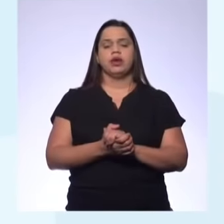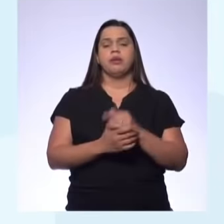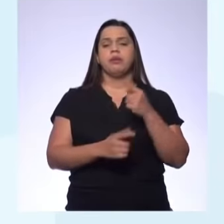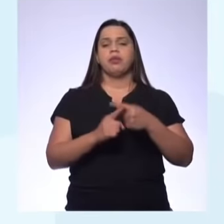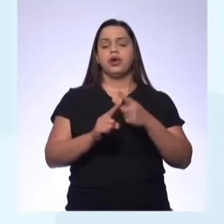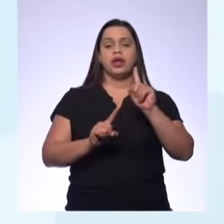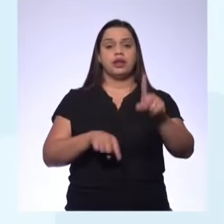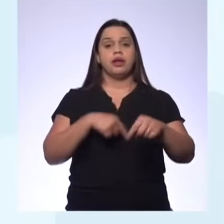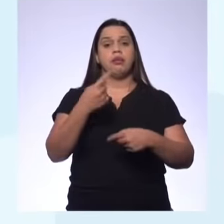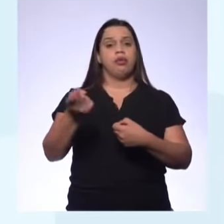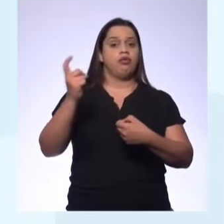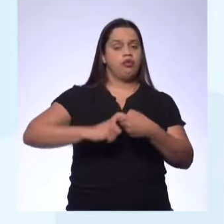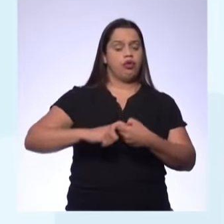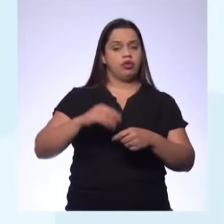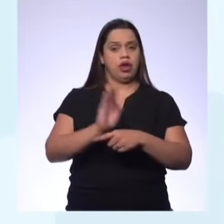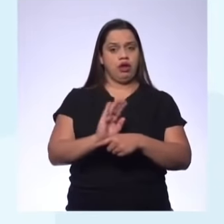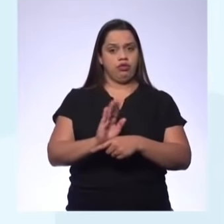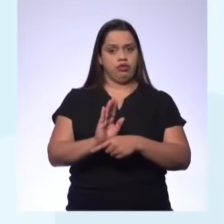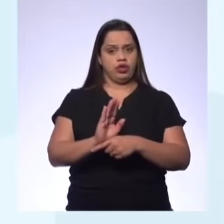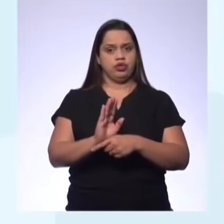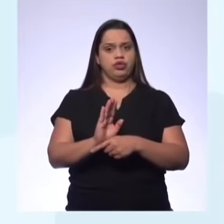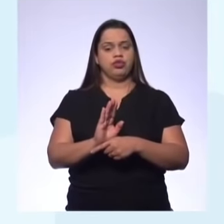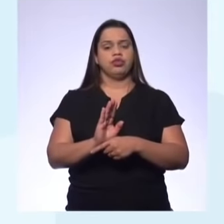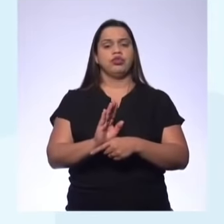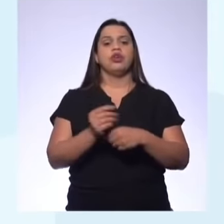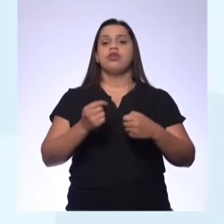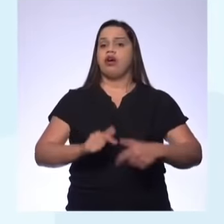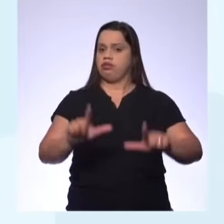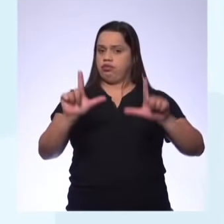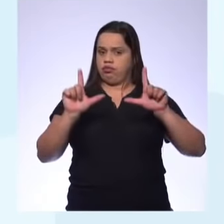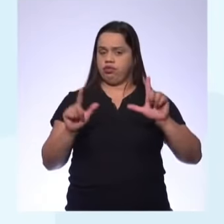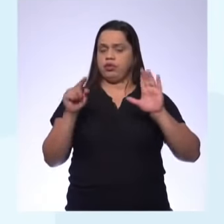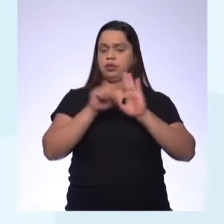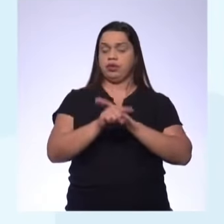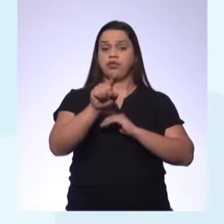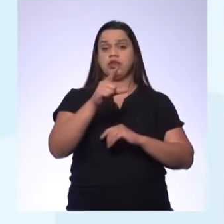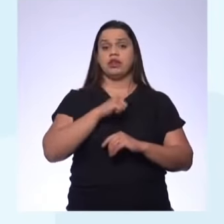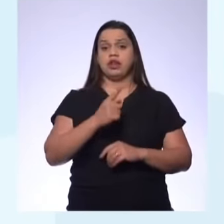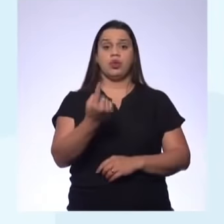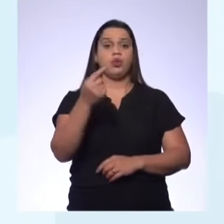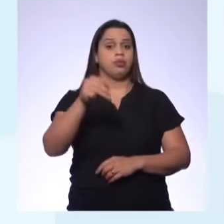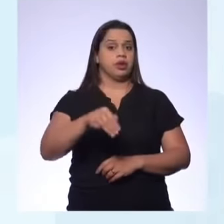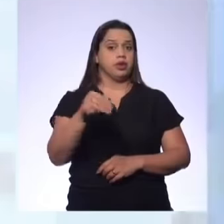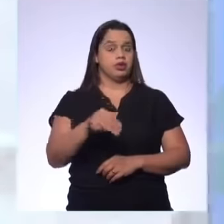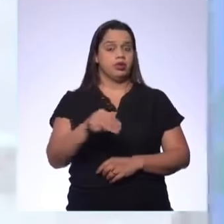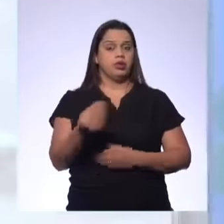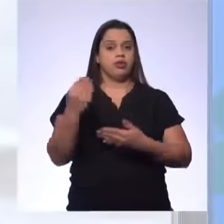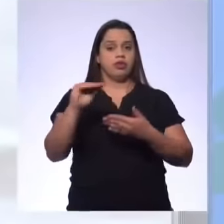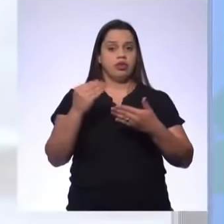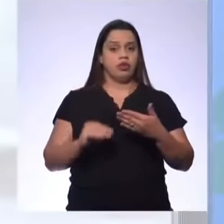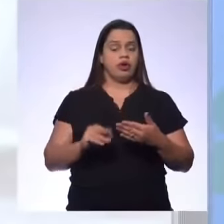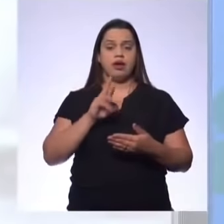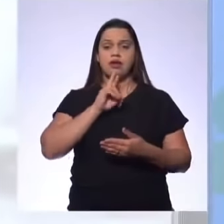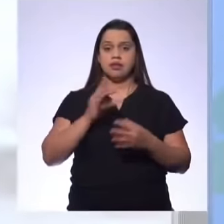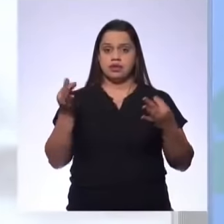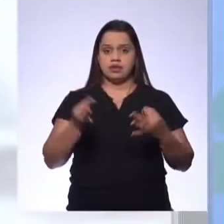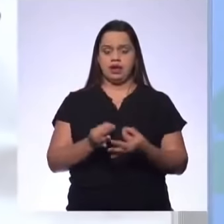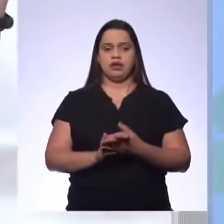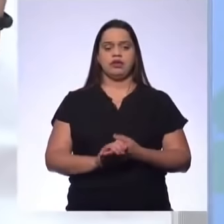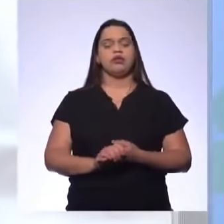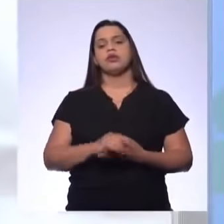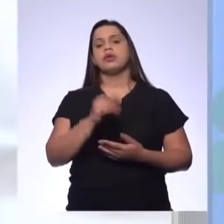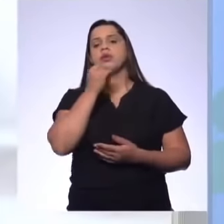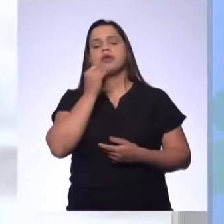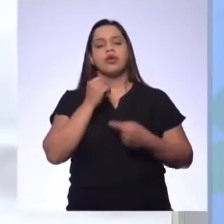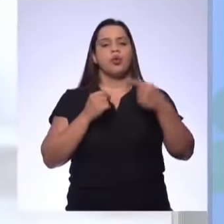quando a gente voltar do vídeo ele vai voltar aqui para essa pergunta e você tem um minuto para você colocar Qual é a resposta então